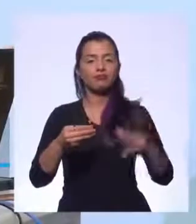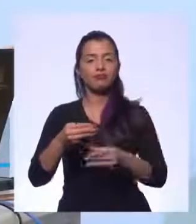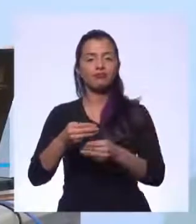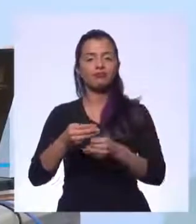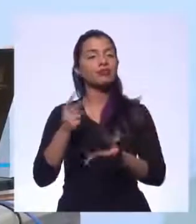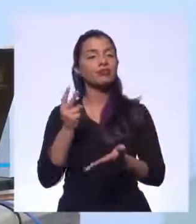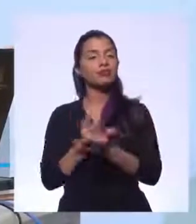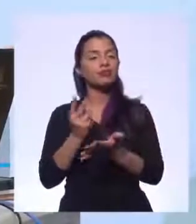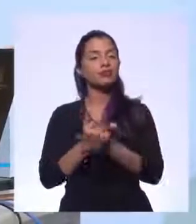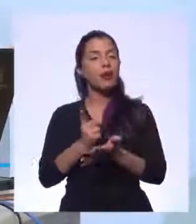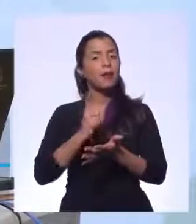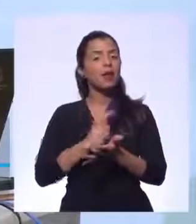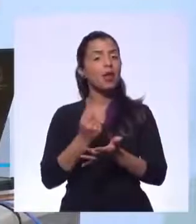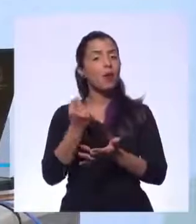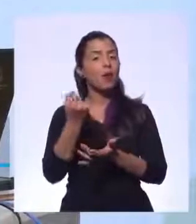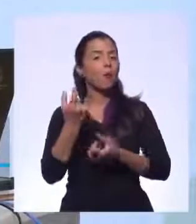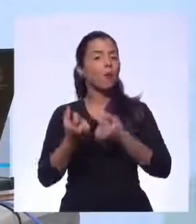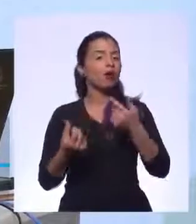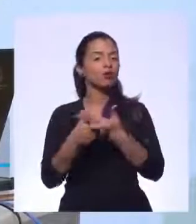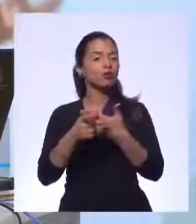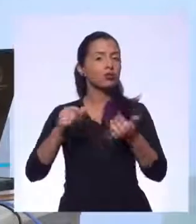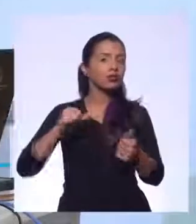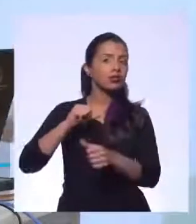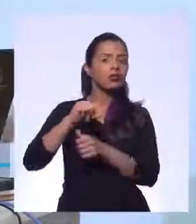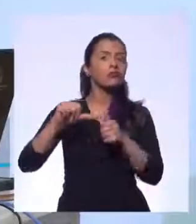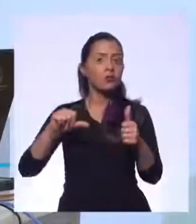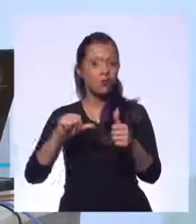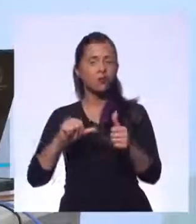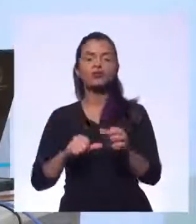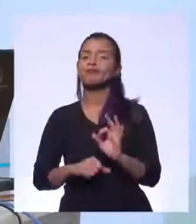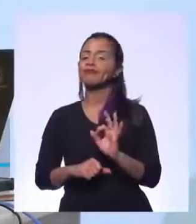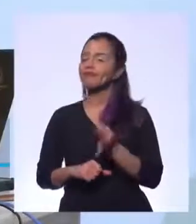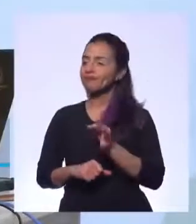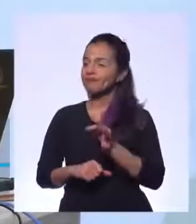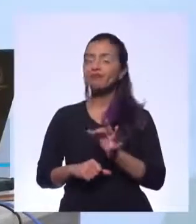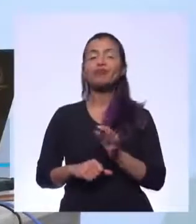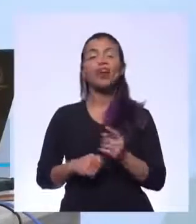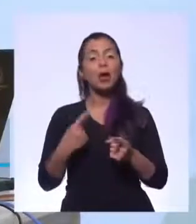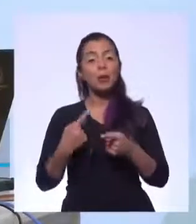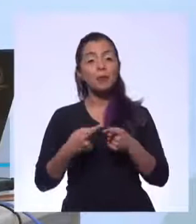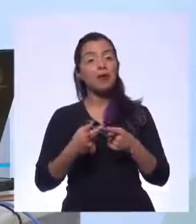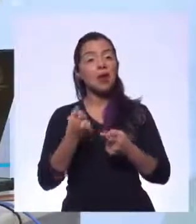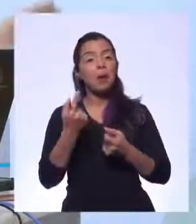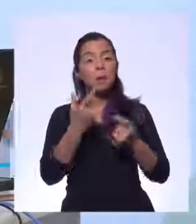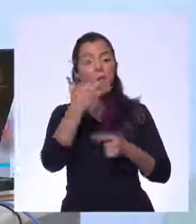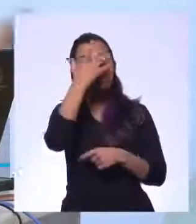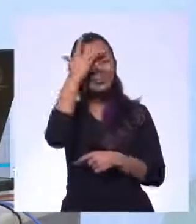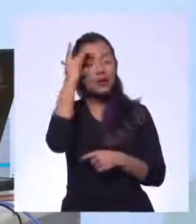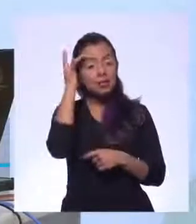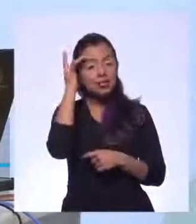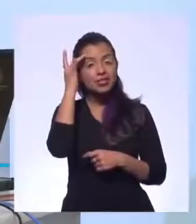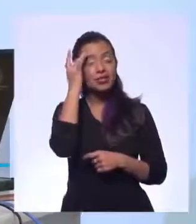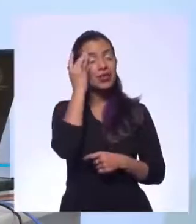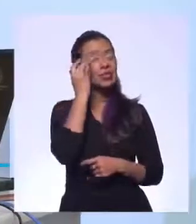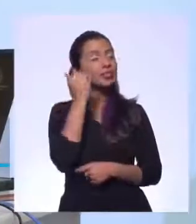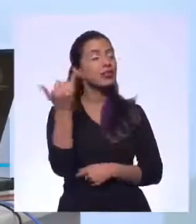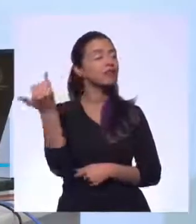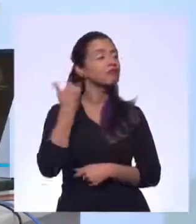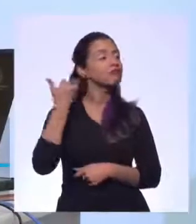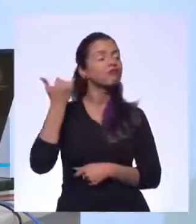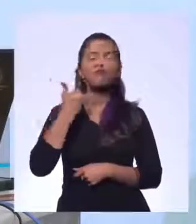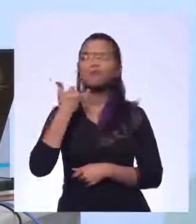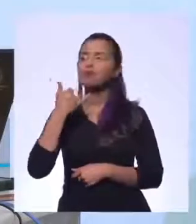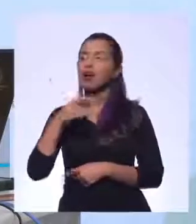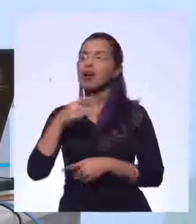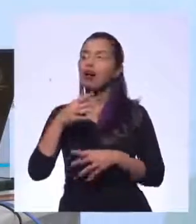modificando ao longo dos anos, das tradições, porque cada um foi ouvindo com uma coisinha a mais, a menos,